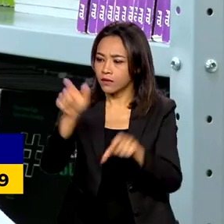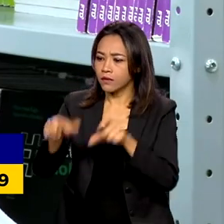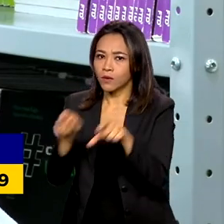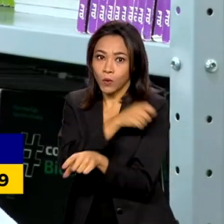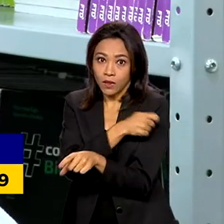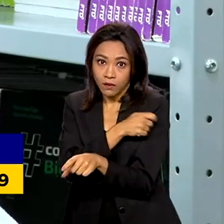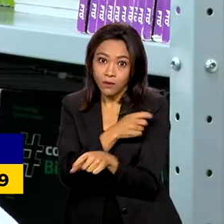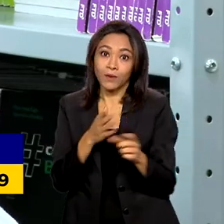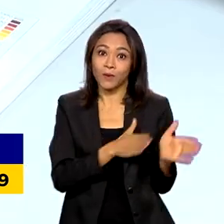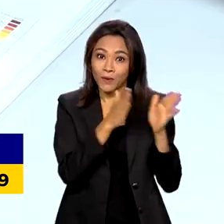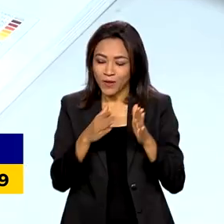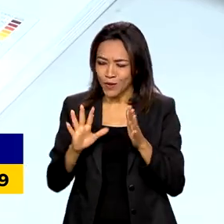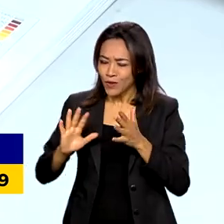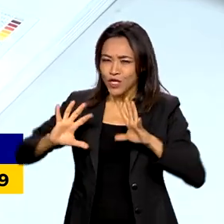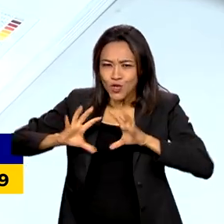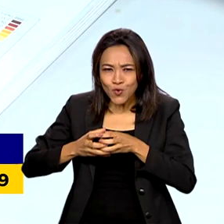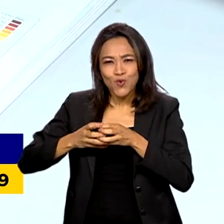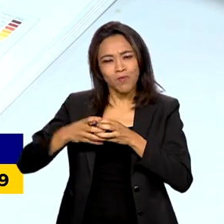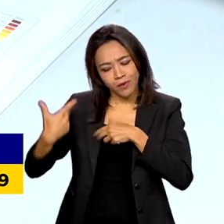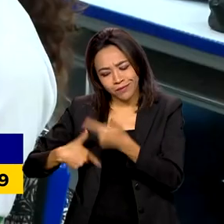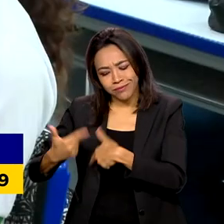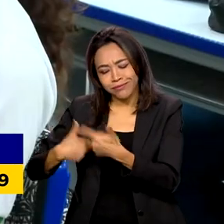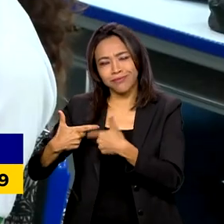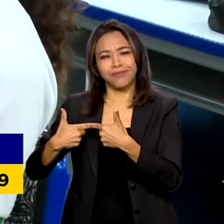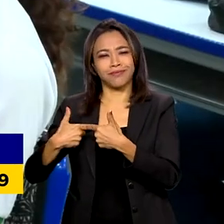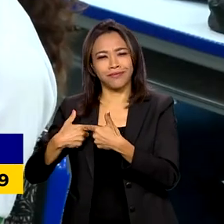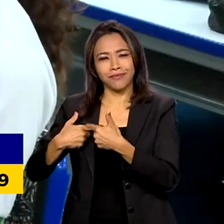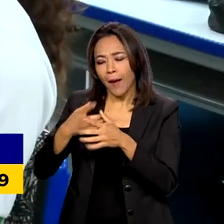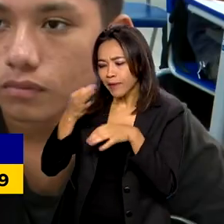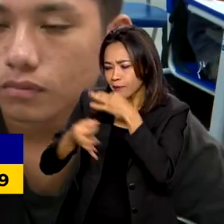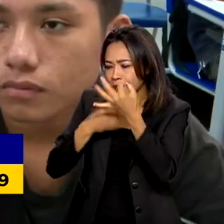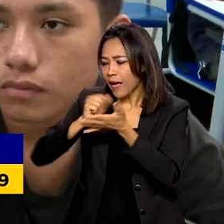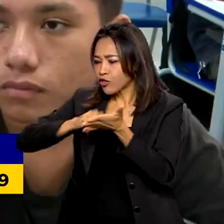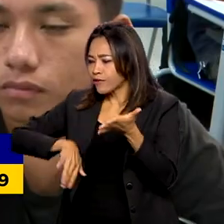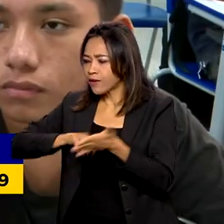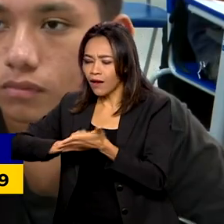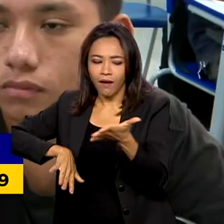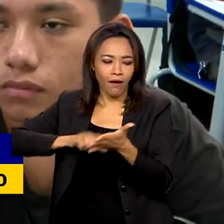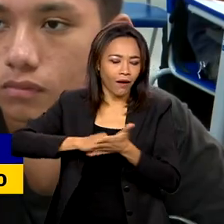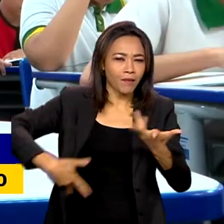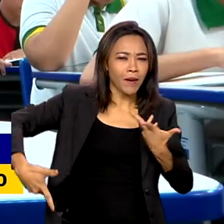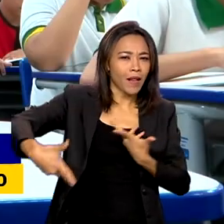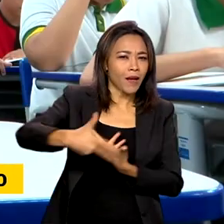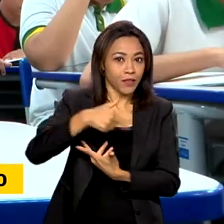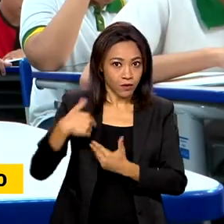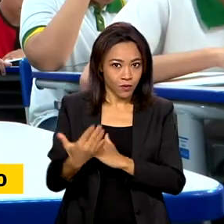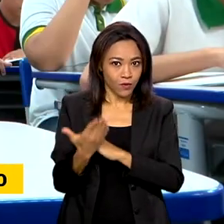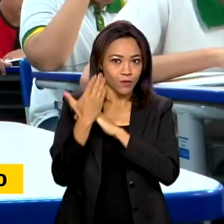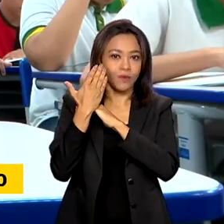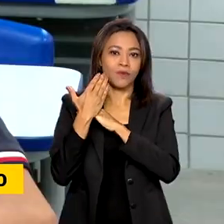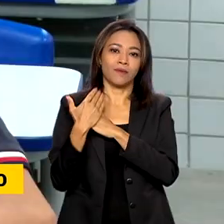fazendo atividades em equipes, em grupos, ajudando uns aos outros na atividade, eu acho que isso ajudou bastante.